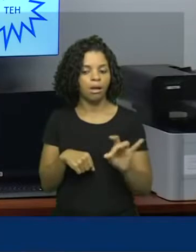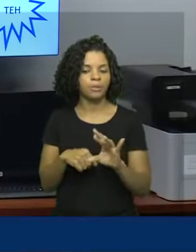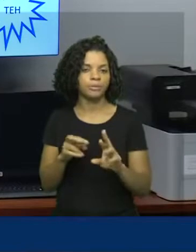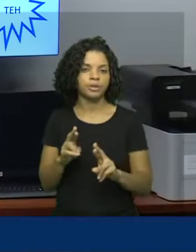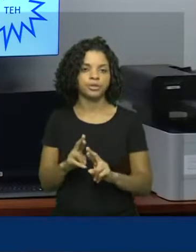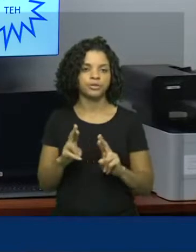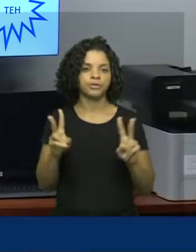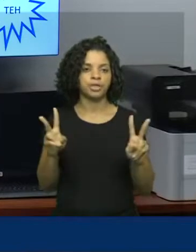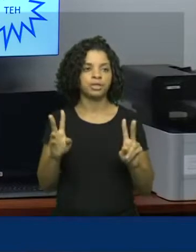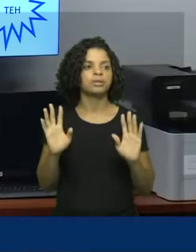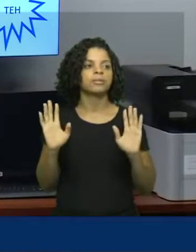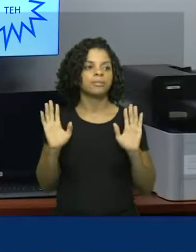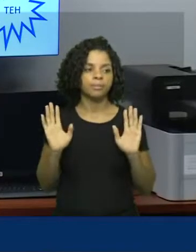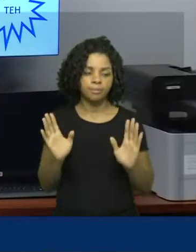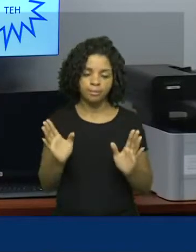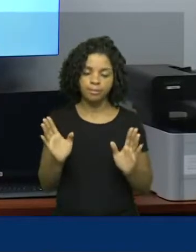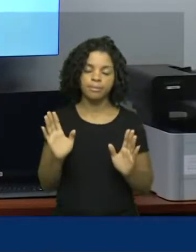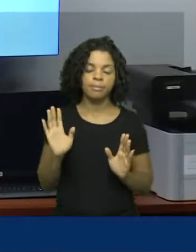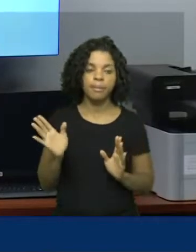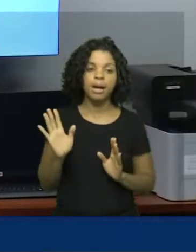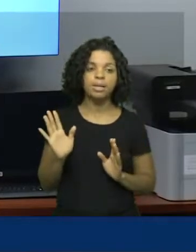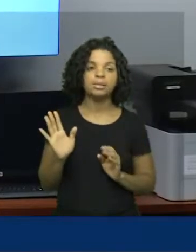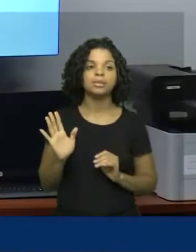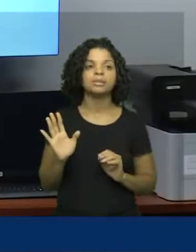se encaixam dentro do conceito de TE.